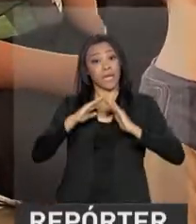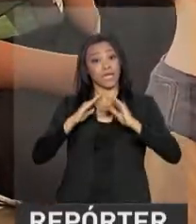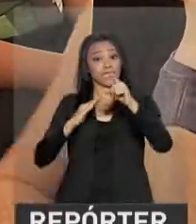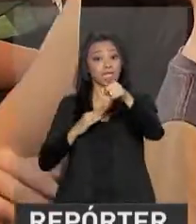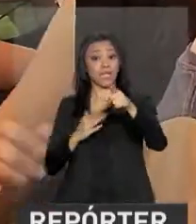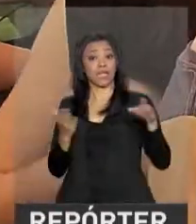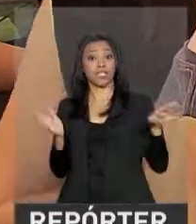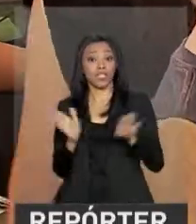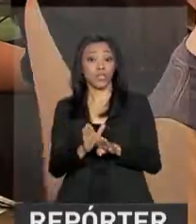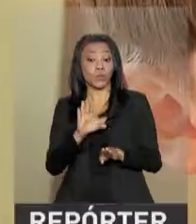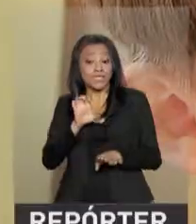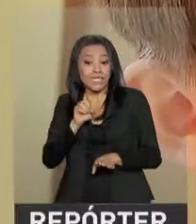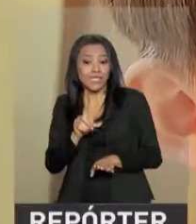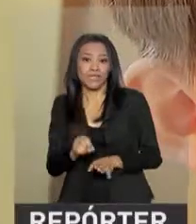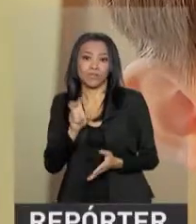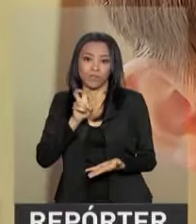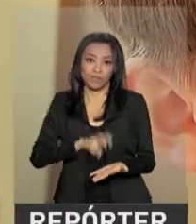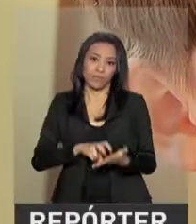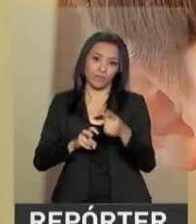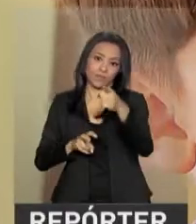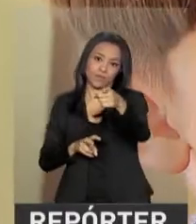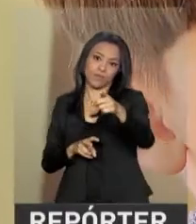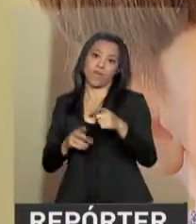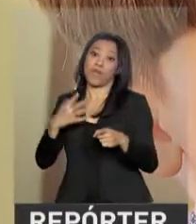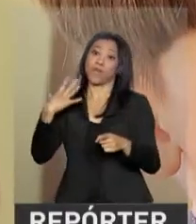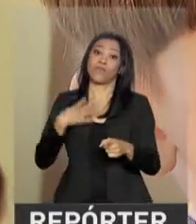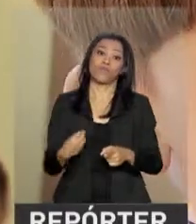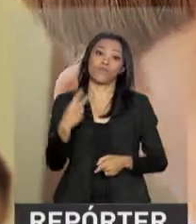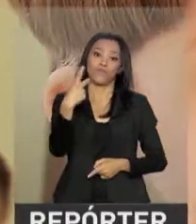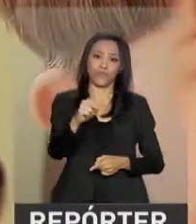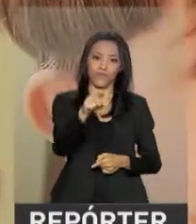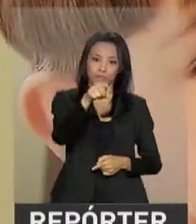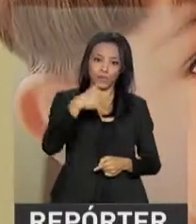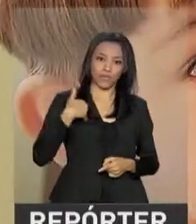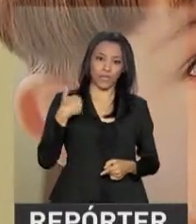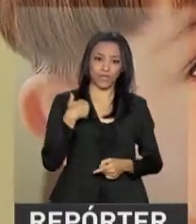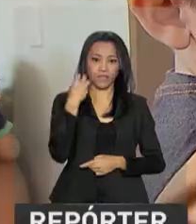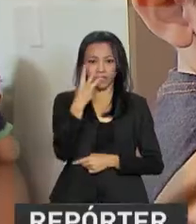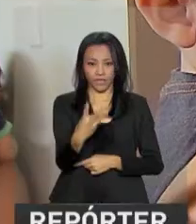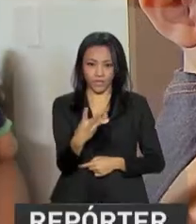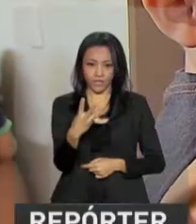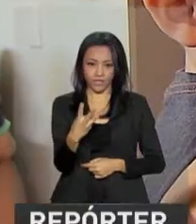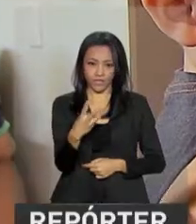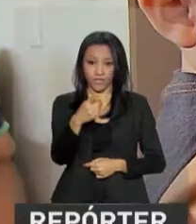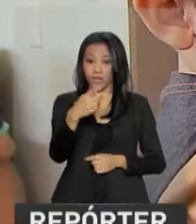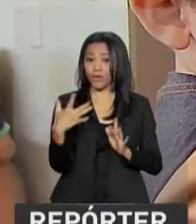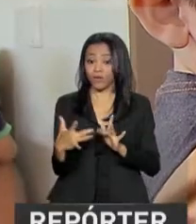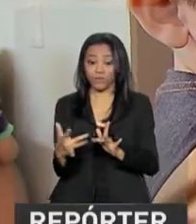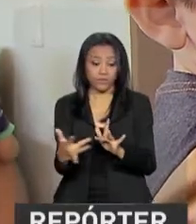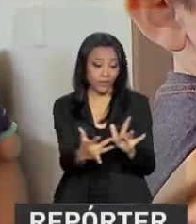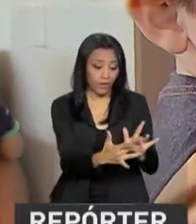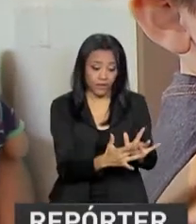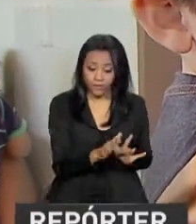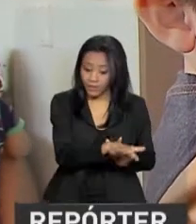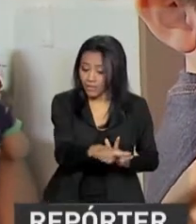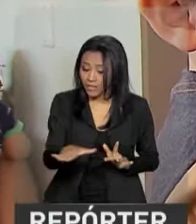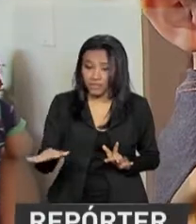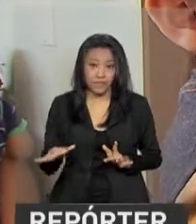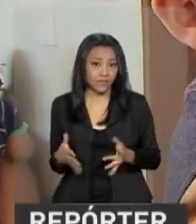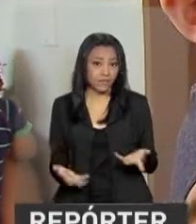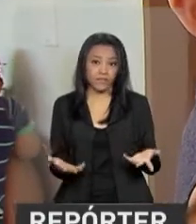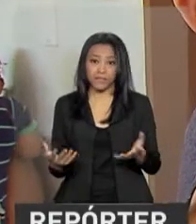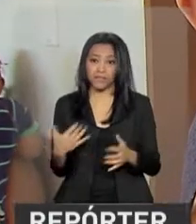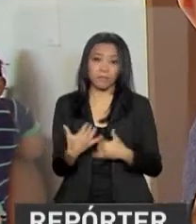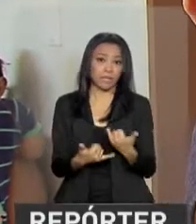cedo no posto de saúde. A preocupação é com o filho Miguel, de 3 anos. Eles têm contato com muitas outras crianças,